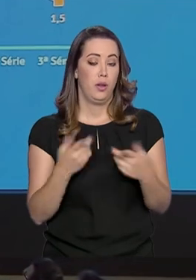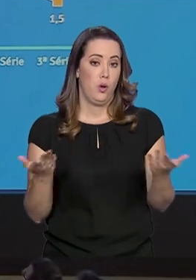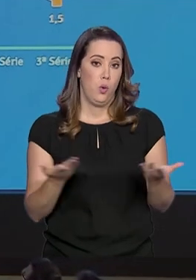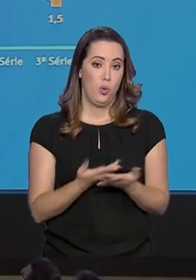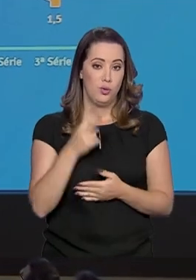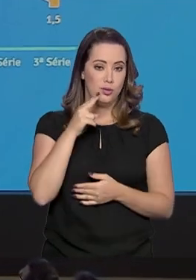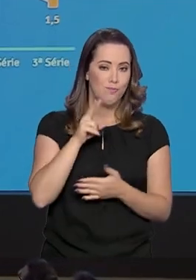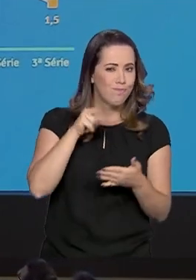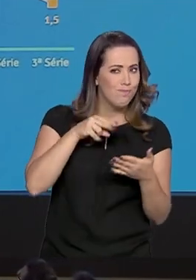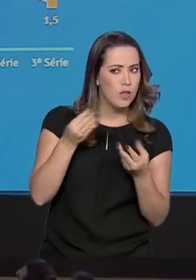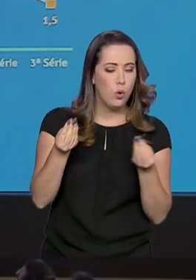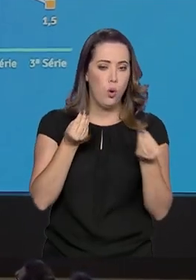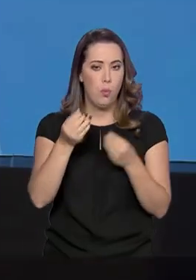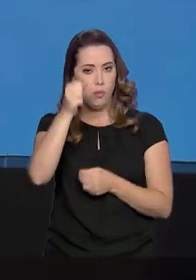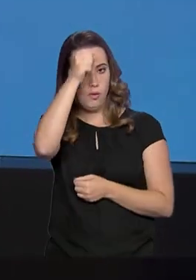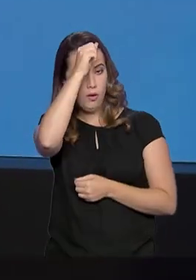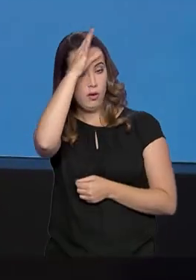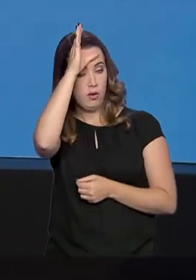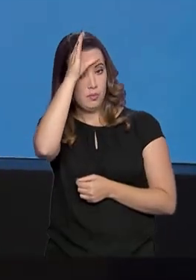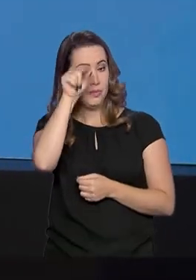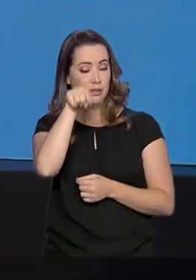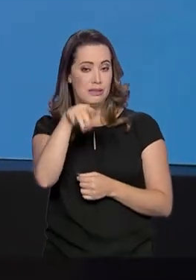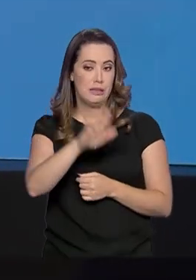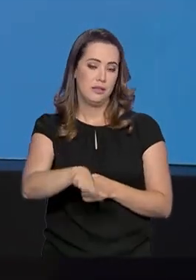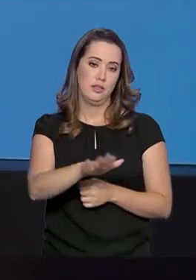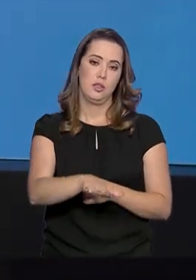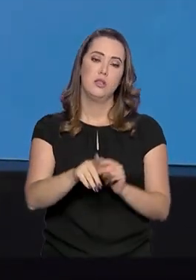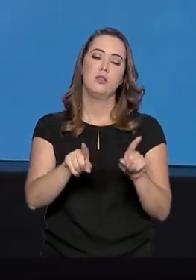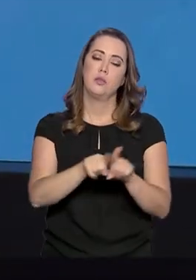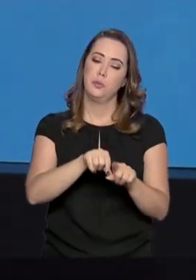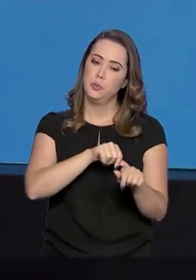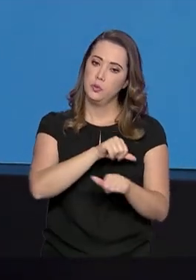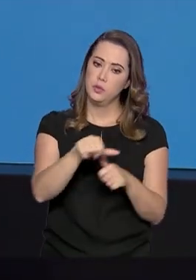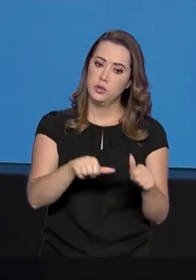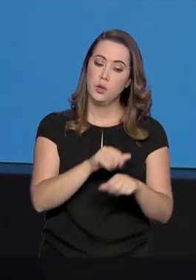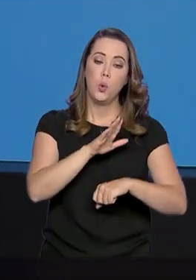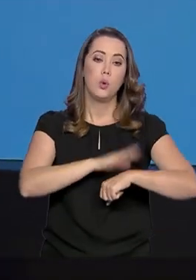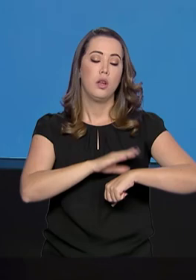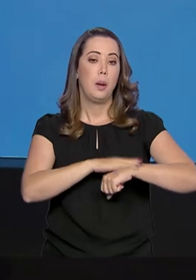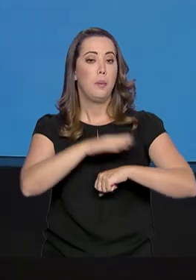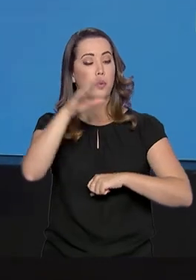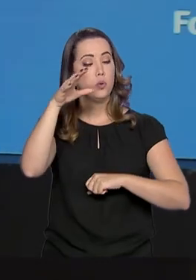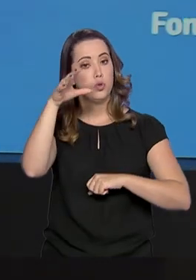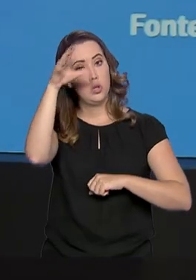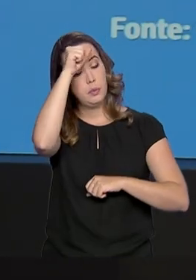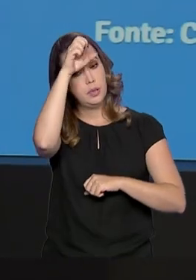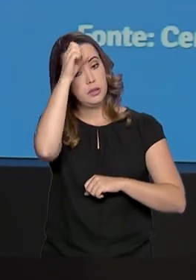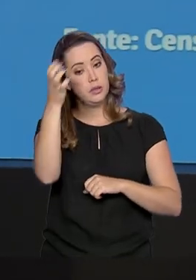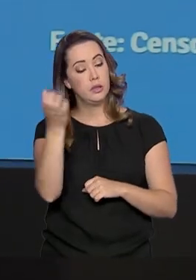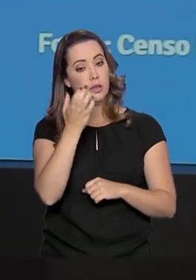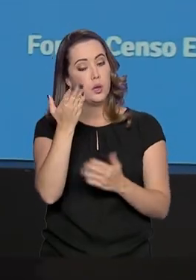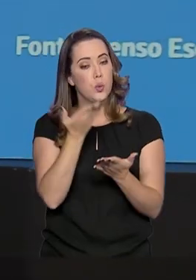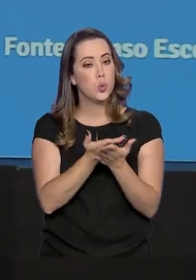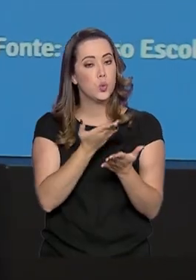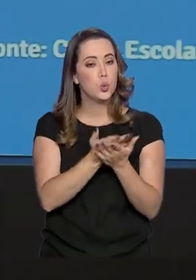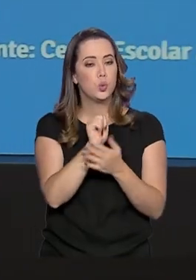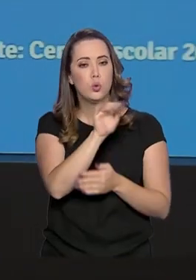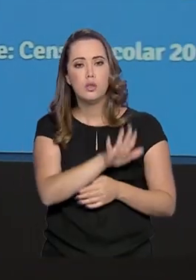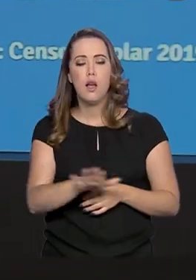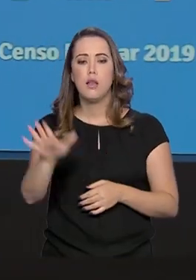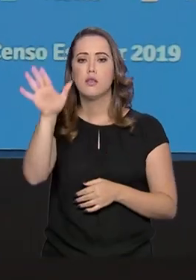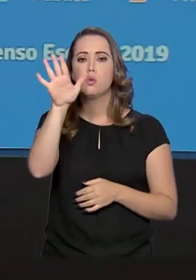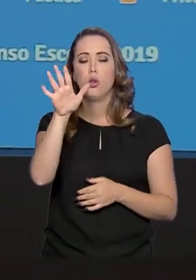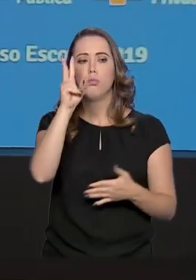alfabetização das crianças também deve passar por mudanças. O Tempo de Aprender prevê a aplicação do Estudo Nacional de